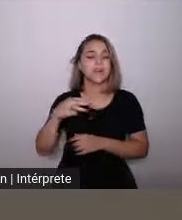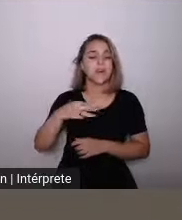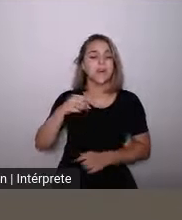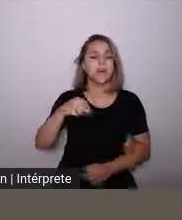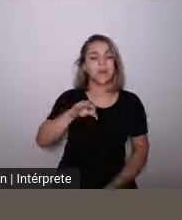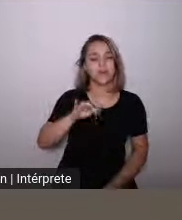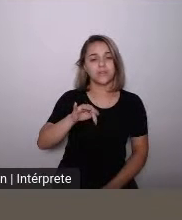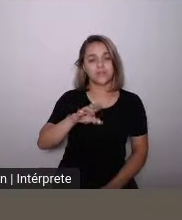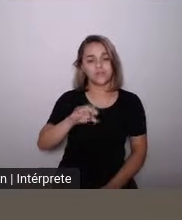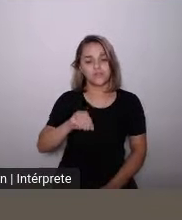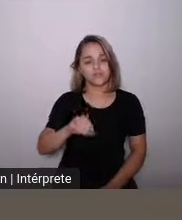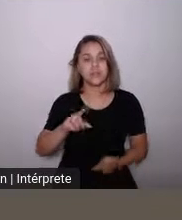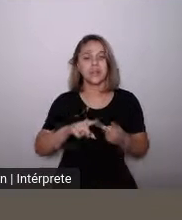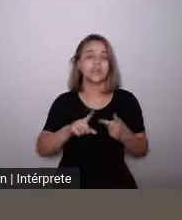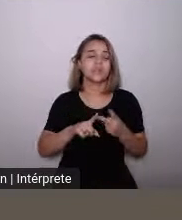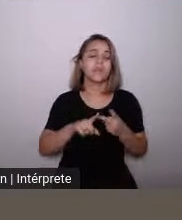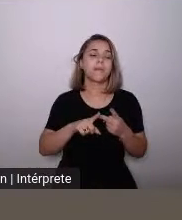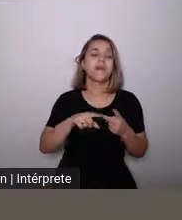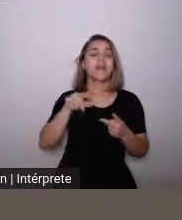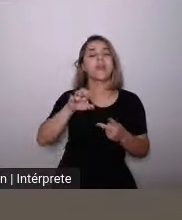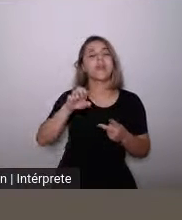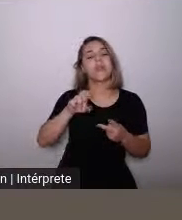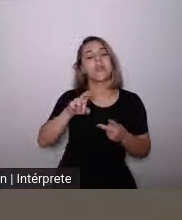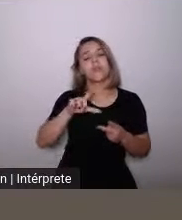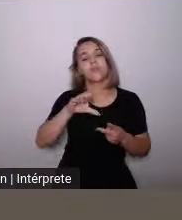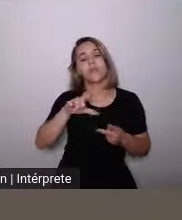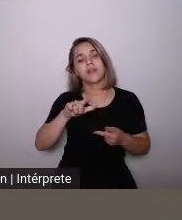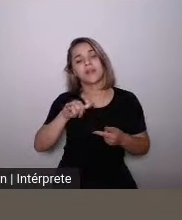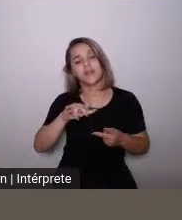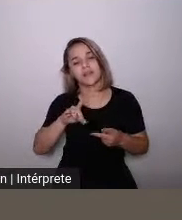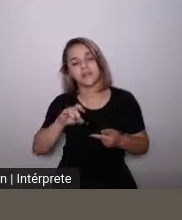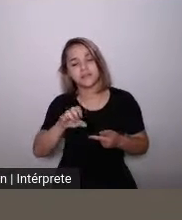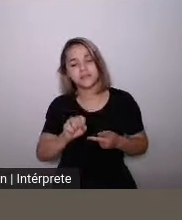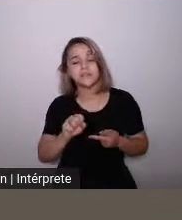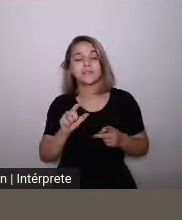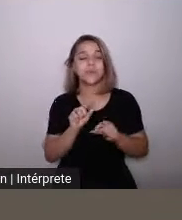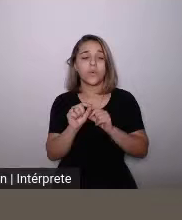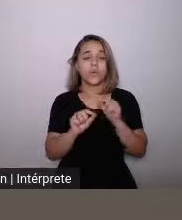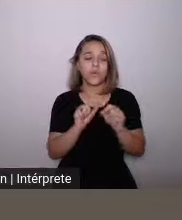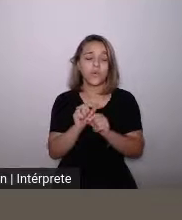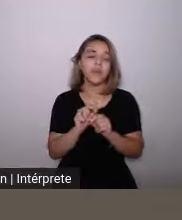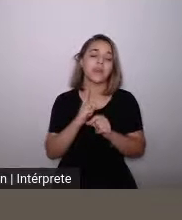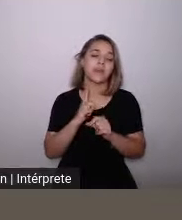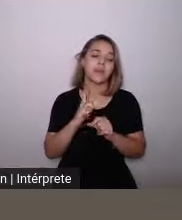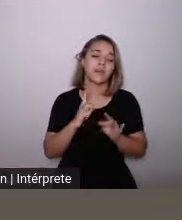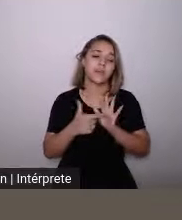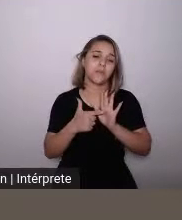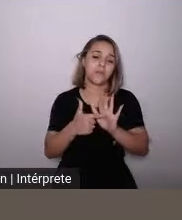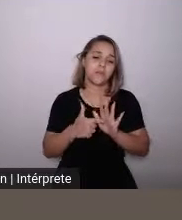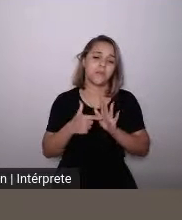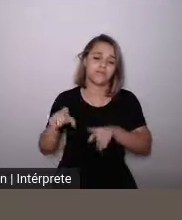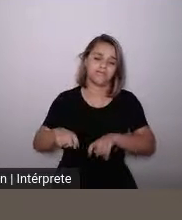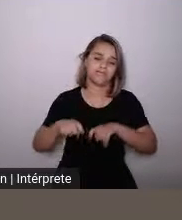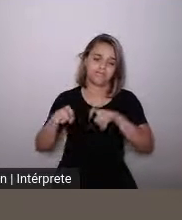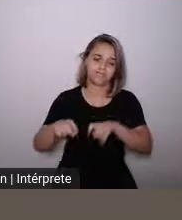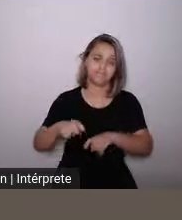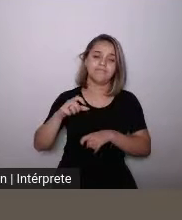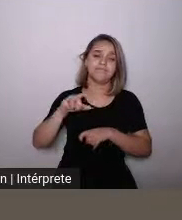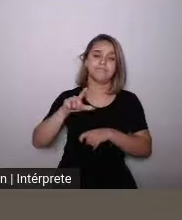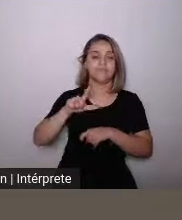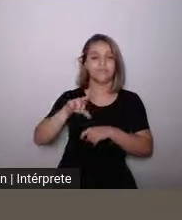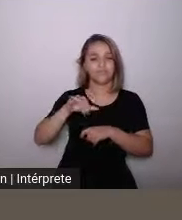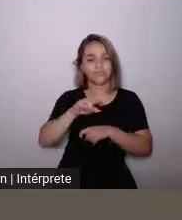de Euclides da Cunha, publicadas em Contrastes e Confrontos, que podem fazer contraponto com A Fazenda, de Luiz Martins, e